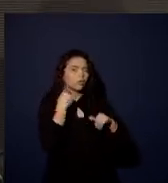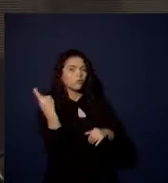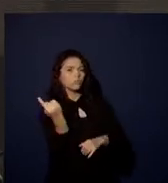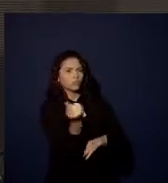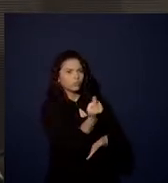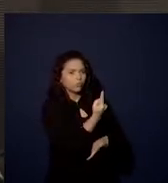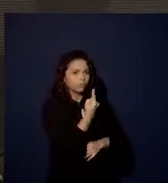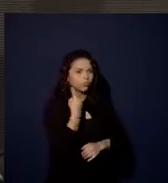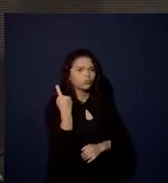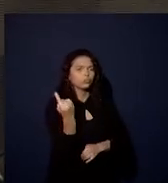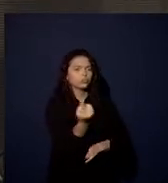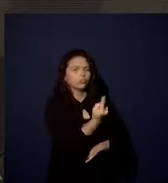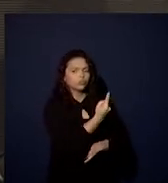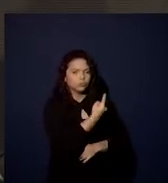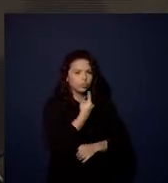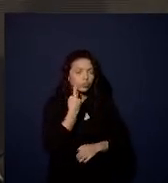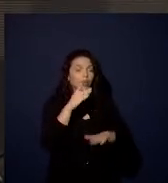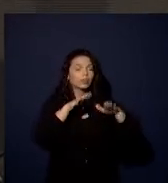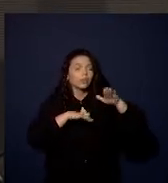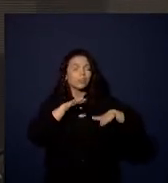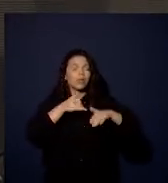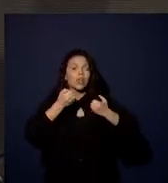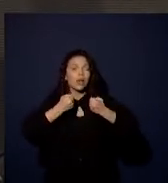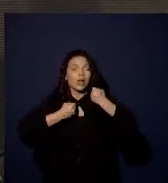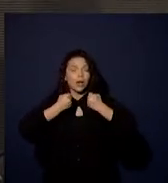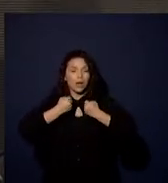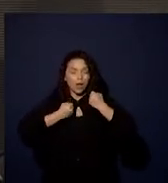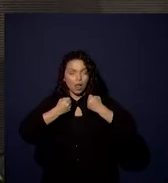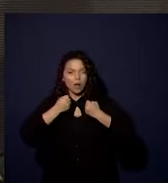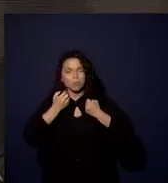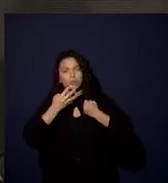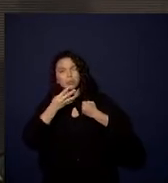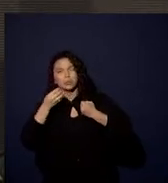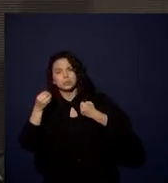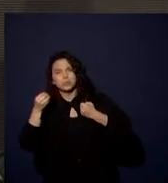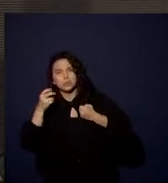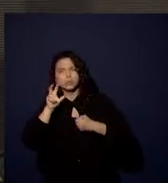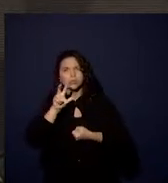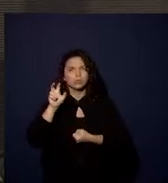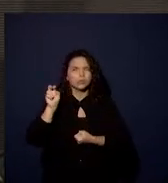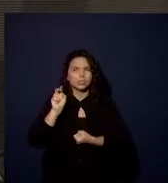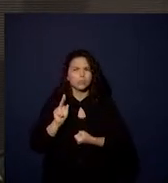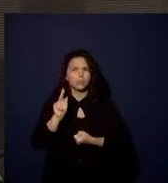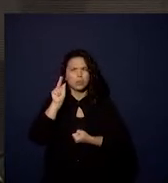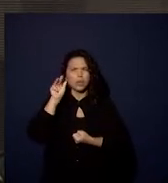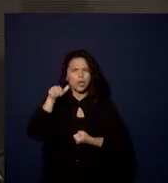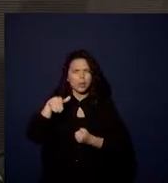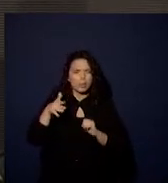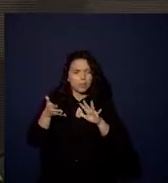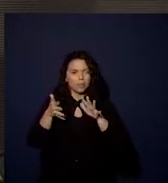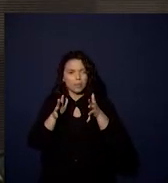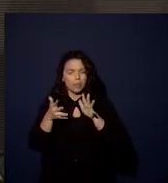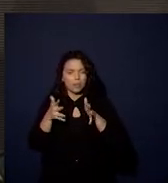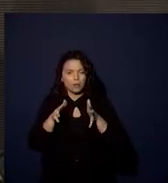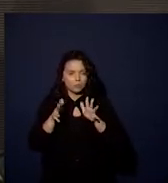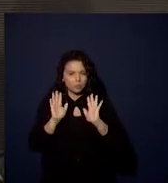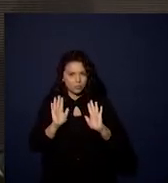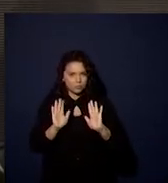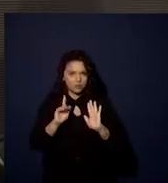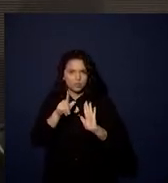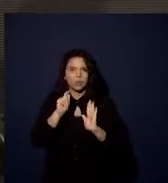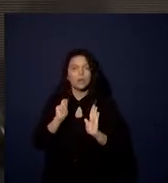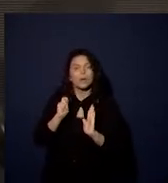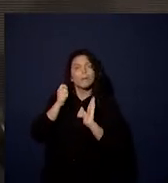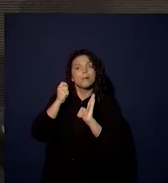rodar mais do que isso depende do carro na 400 km dia ele paga